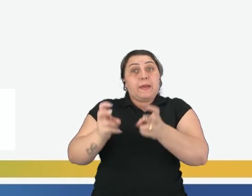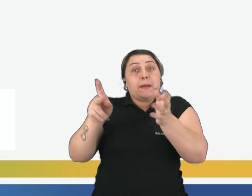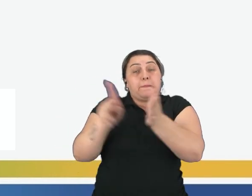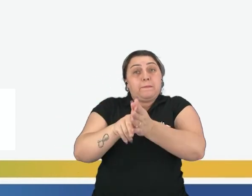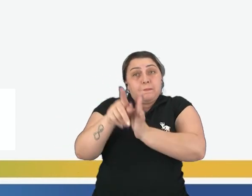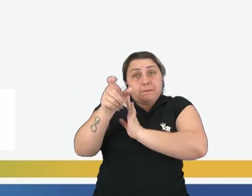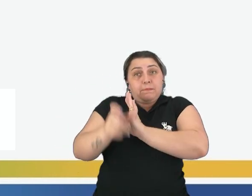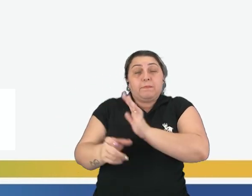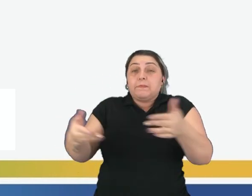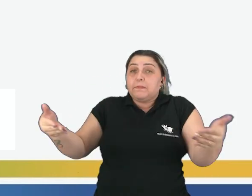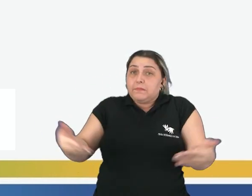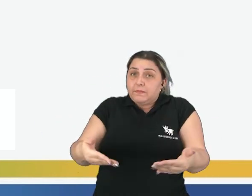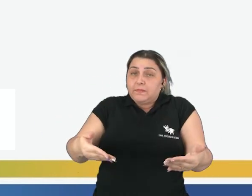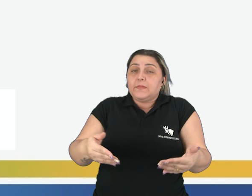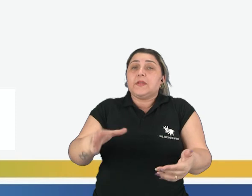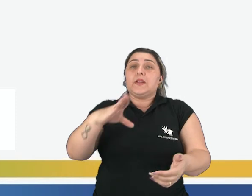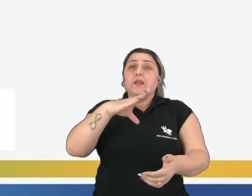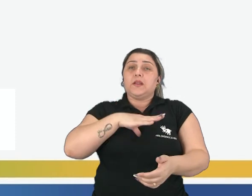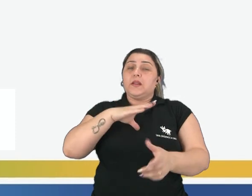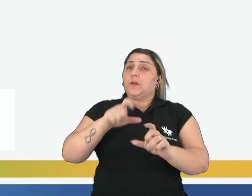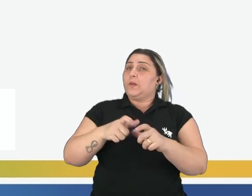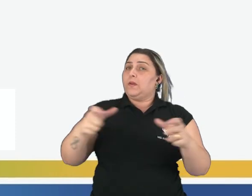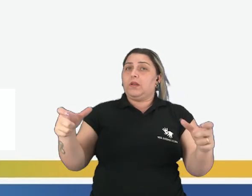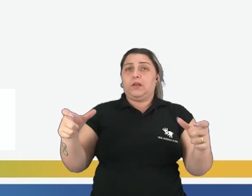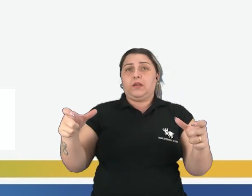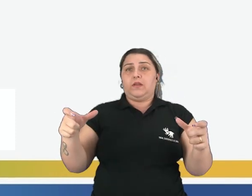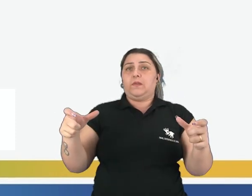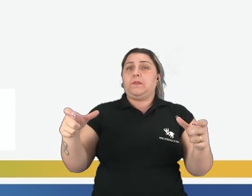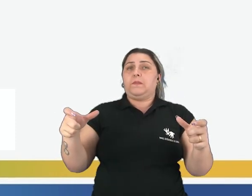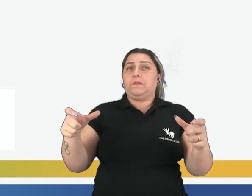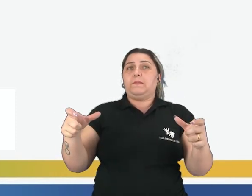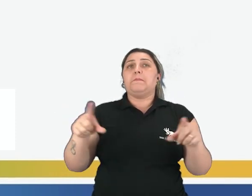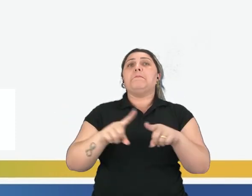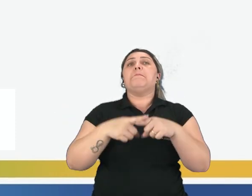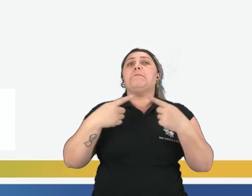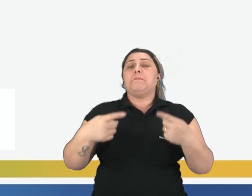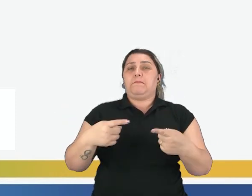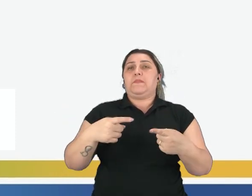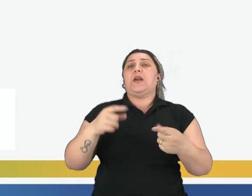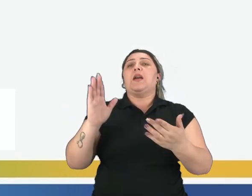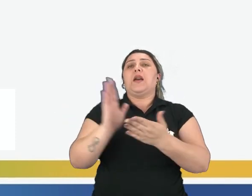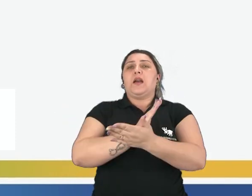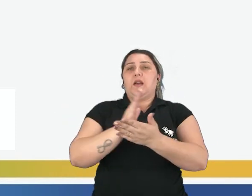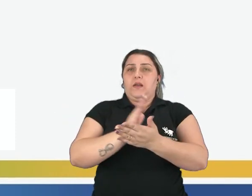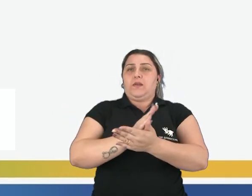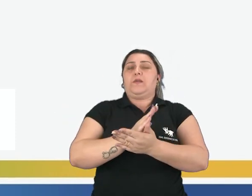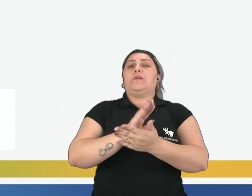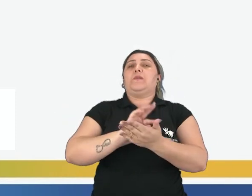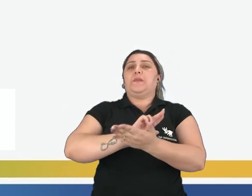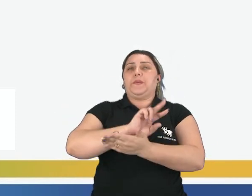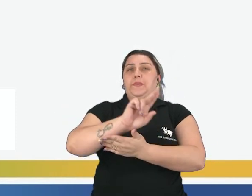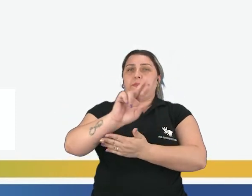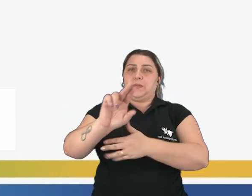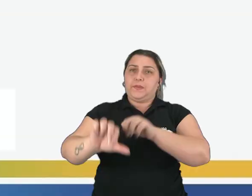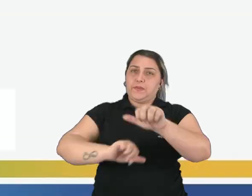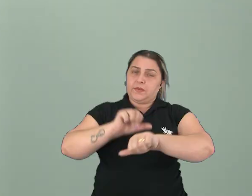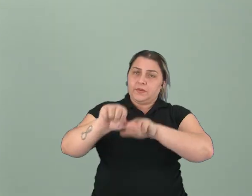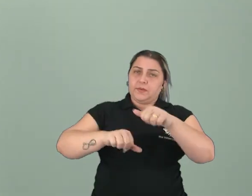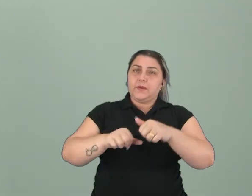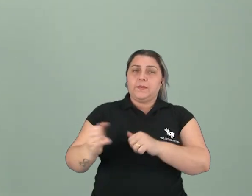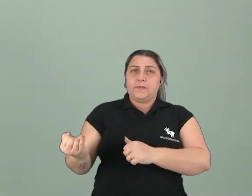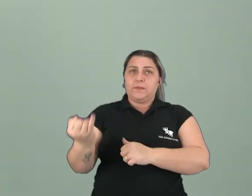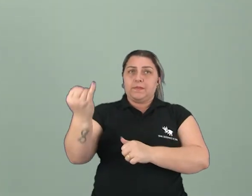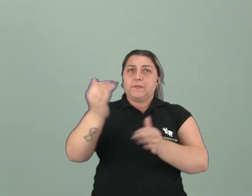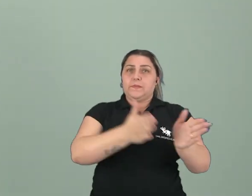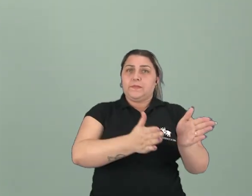percebe atualmente que a cidade não cresceu muito. Mesmo assim, muitas coisas mudaram. Prestaram atenção, gente, como é importante